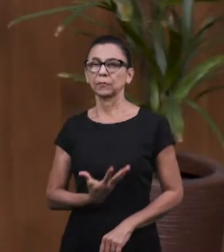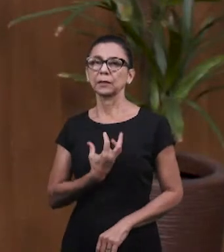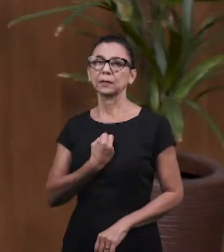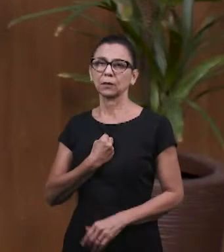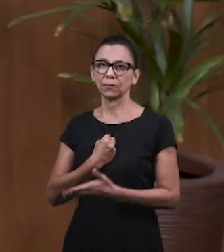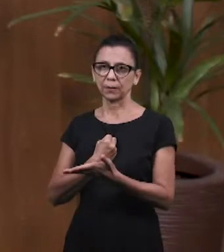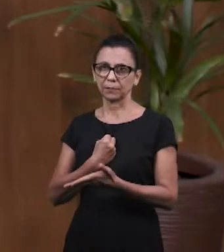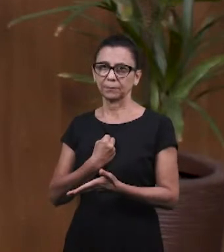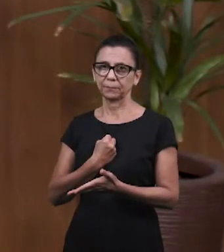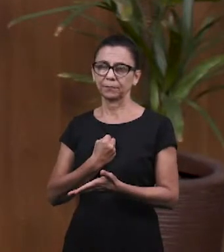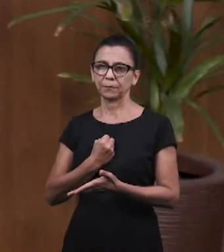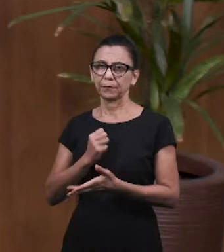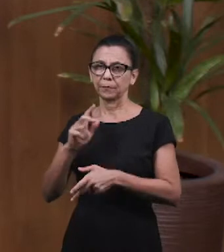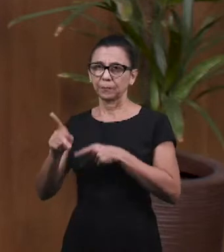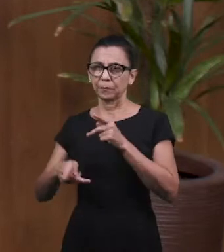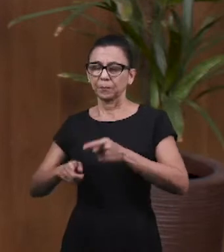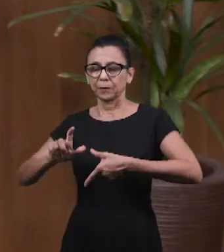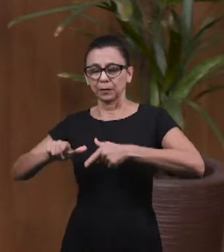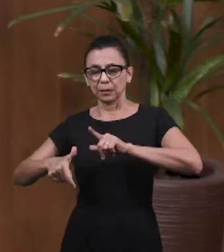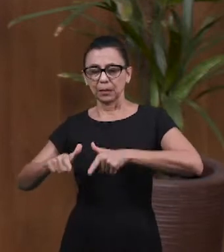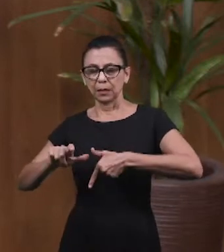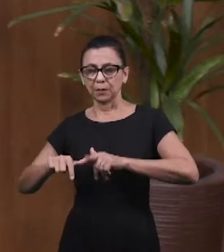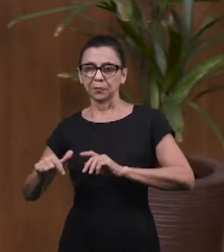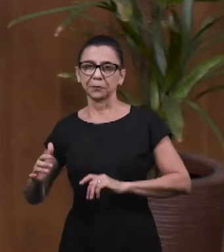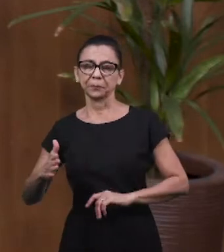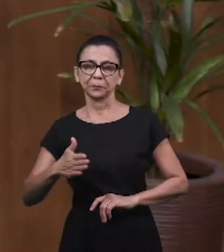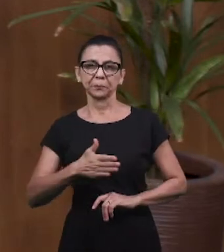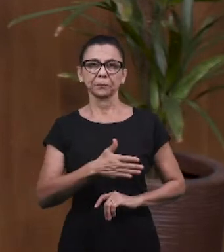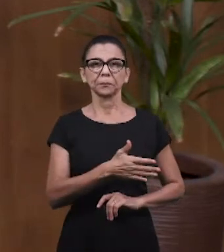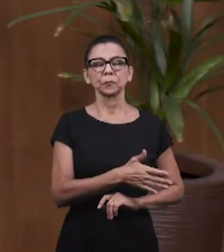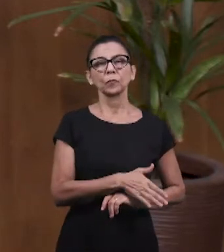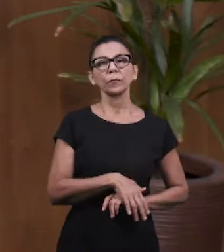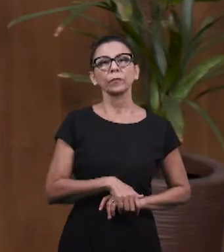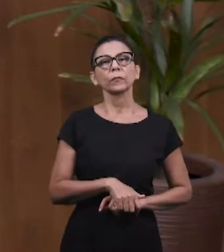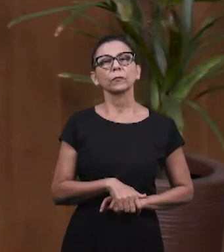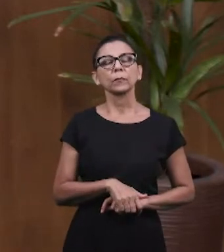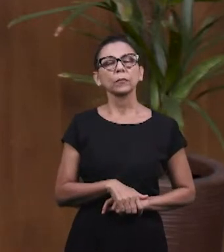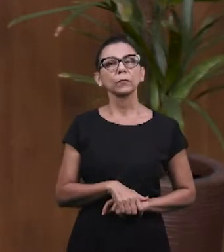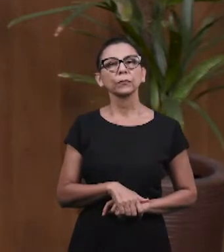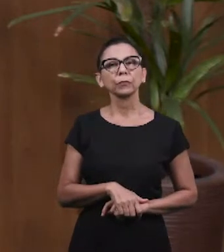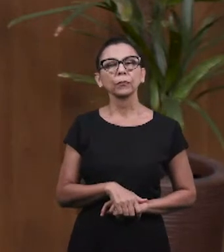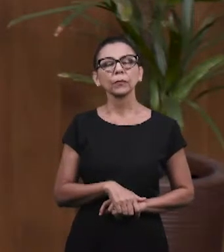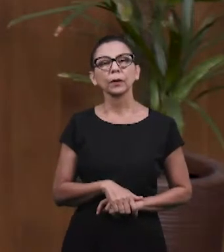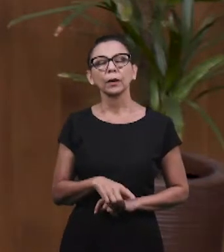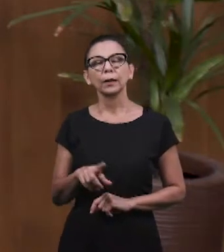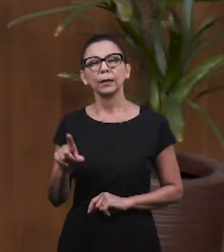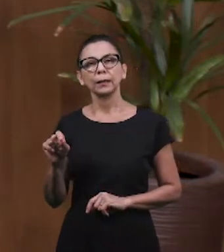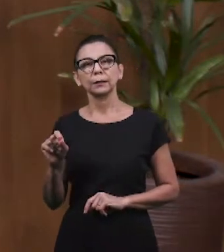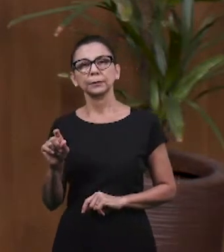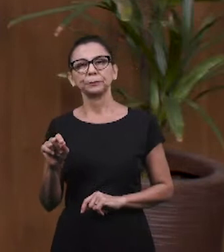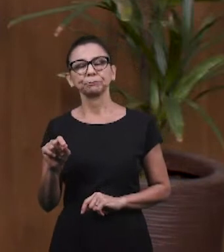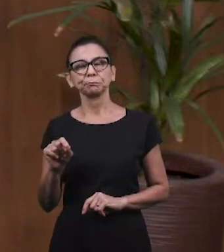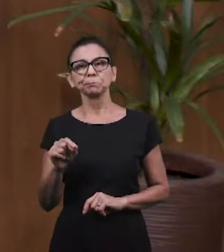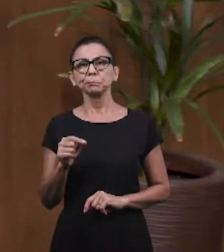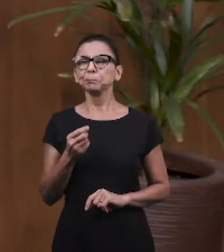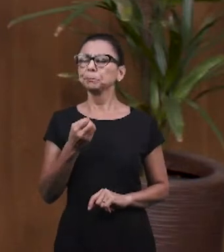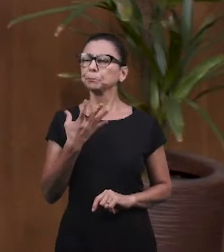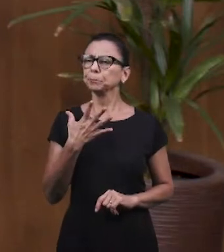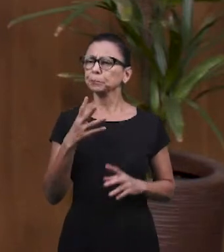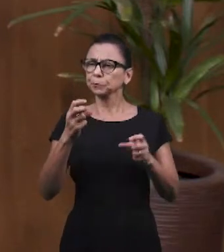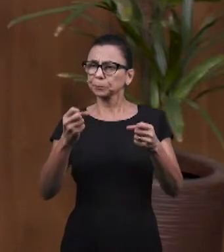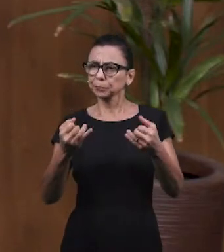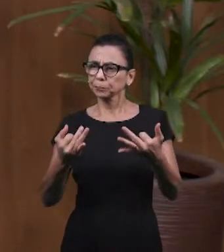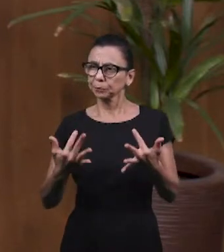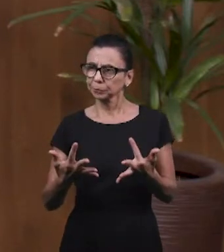bem explicado dentro do entendimento, né, da questão aí colocada muito bem